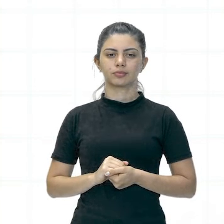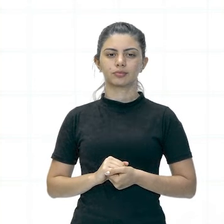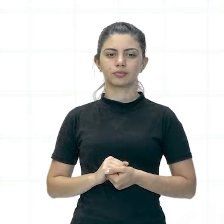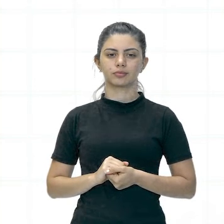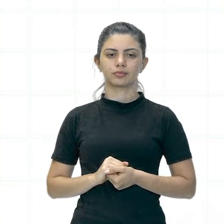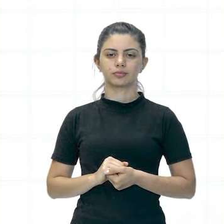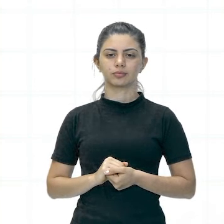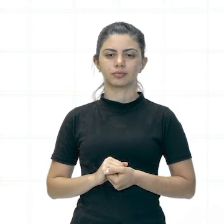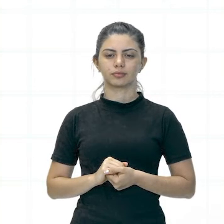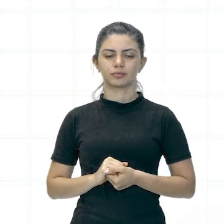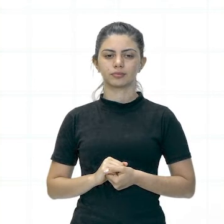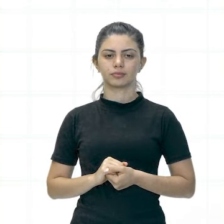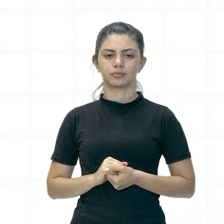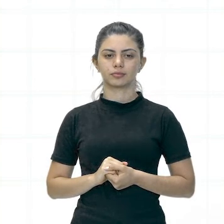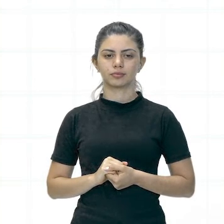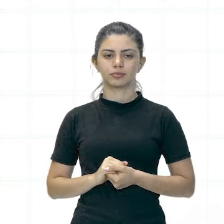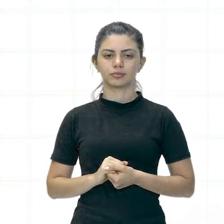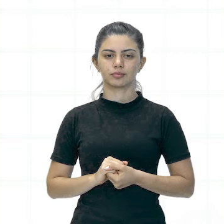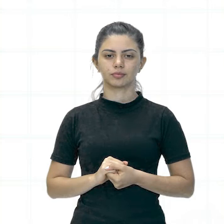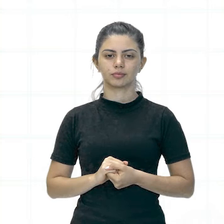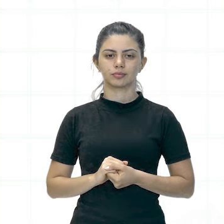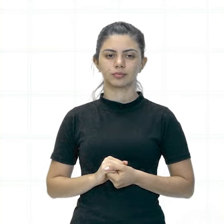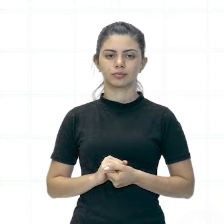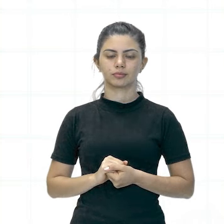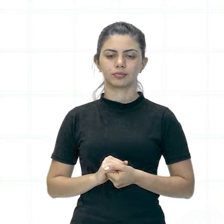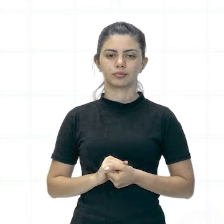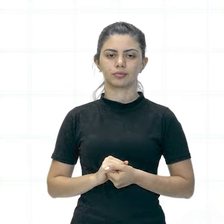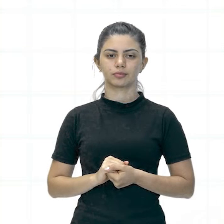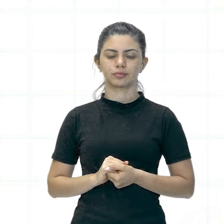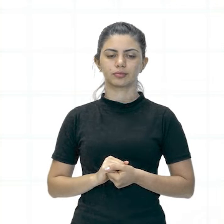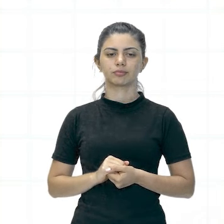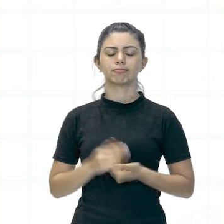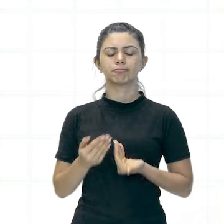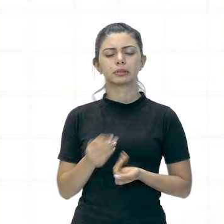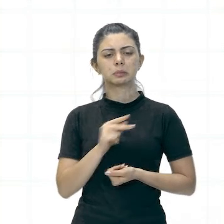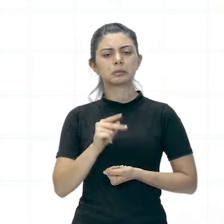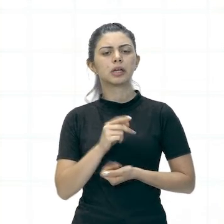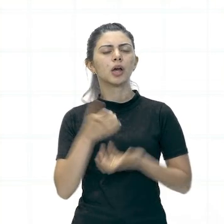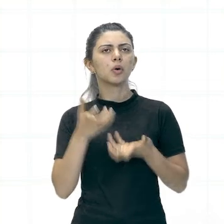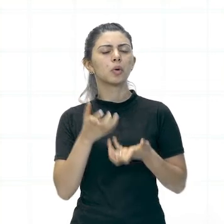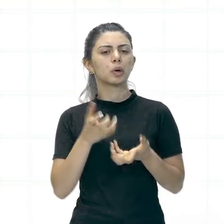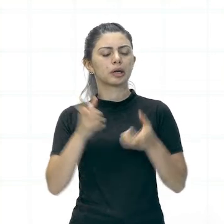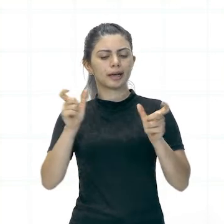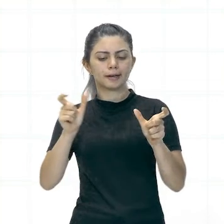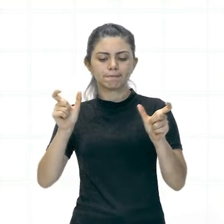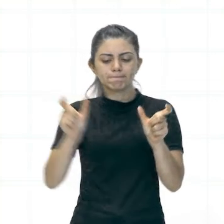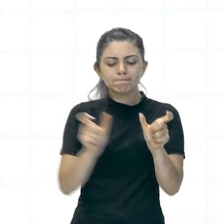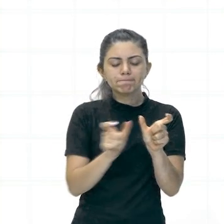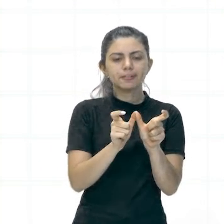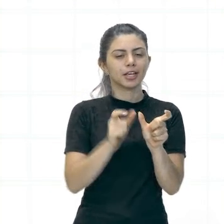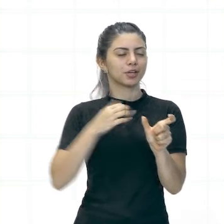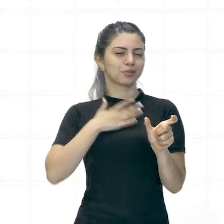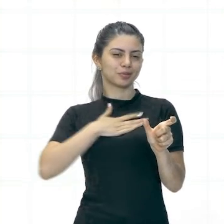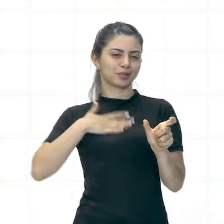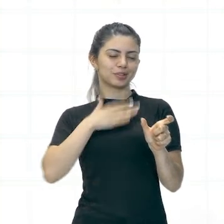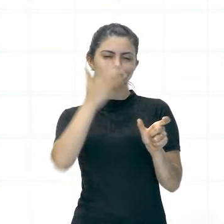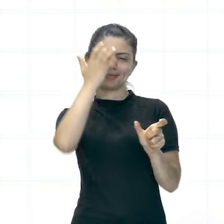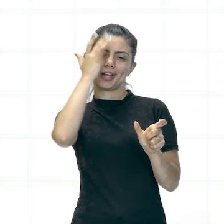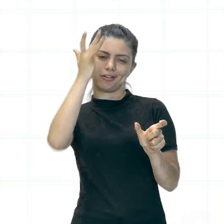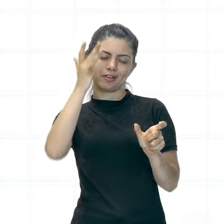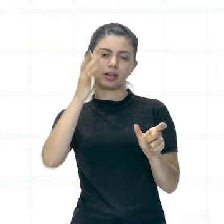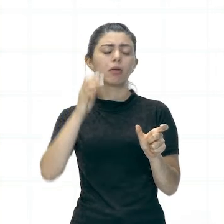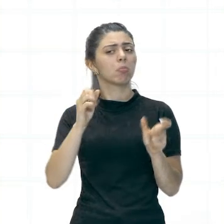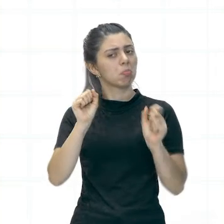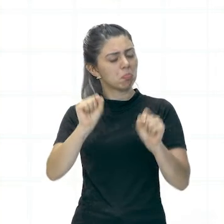Vou colocar os pontinhos aqui, tudo bem? Teacher, eu quero usar aquela forma contraída que eu gostei tanto. Tranquilo,